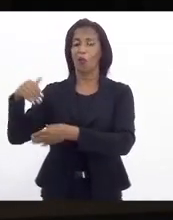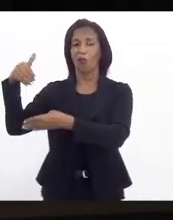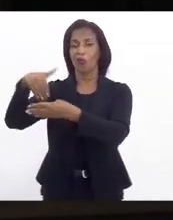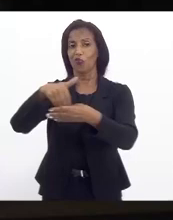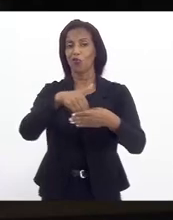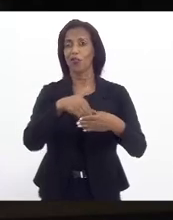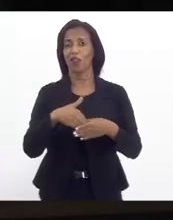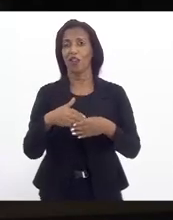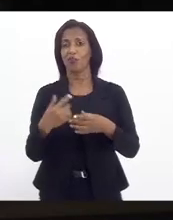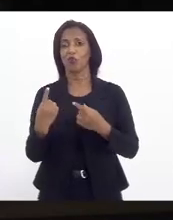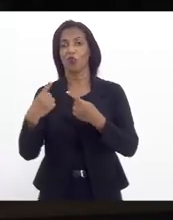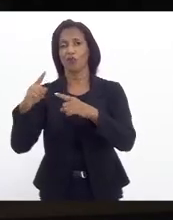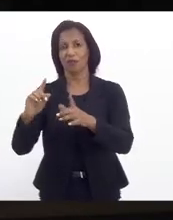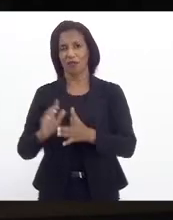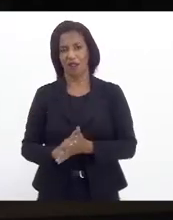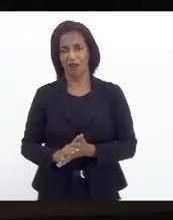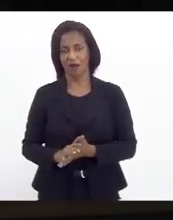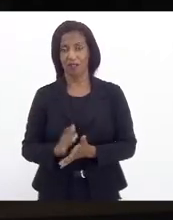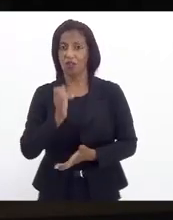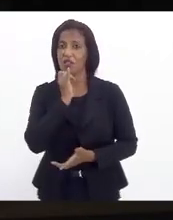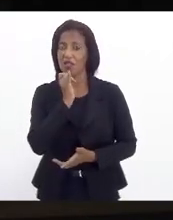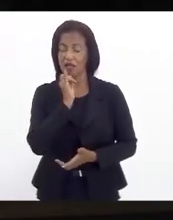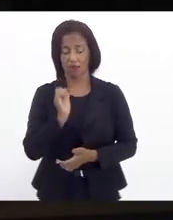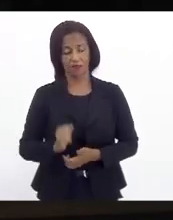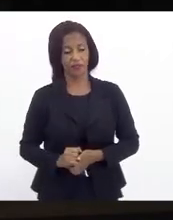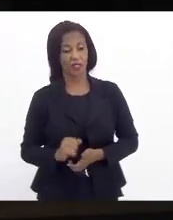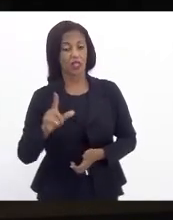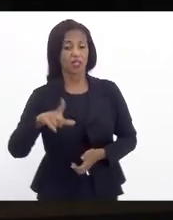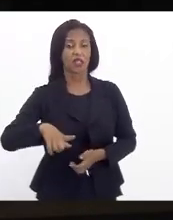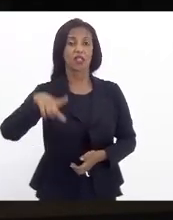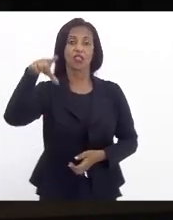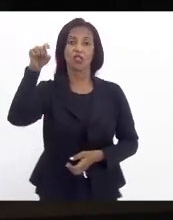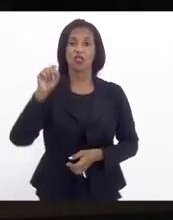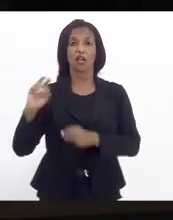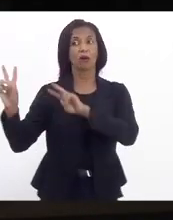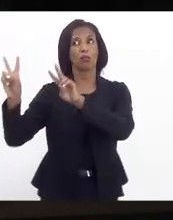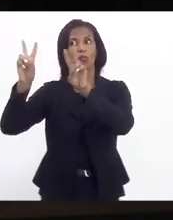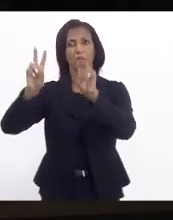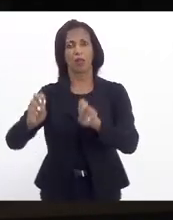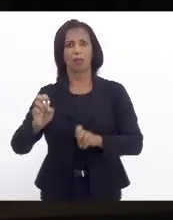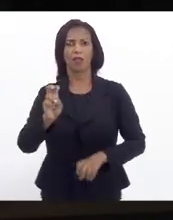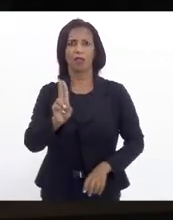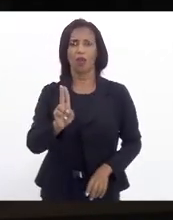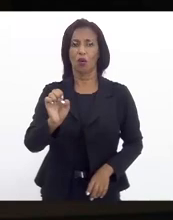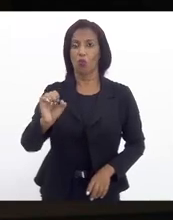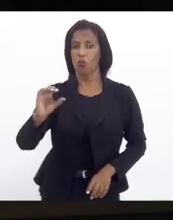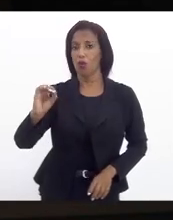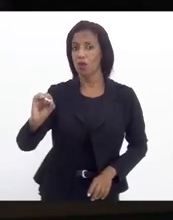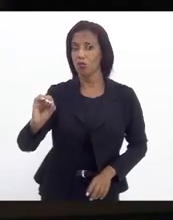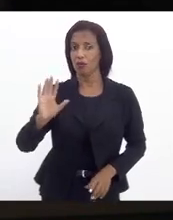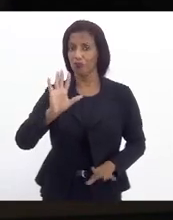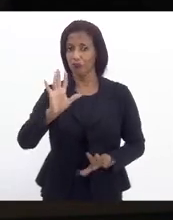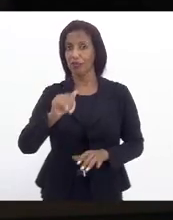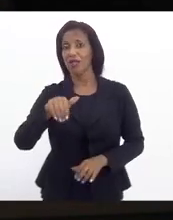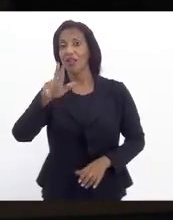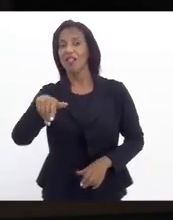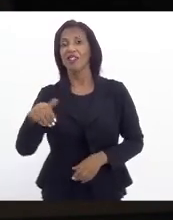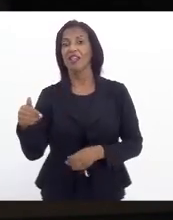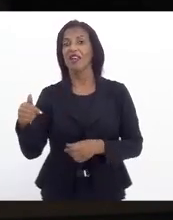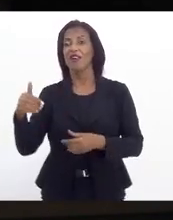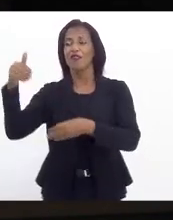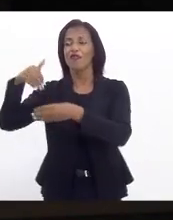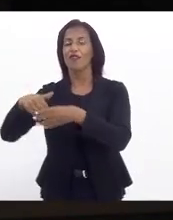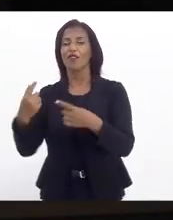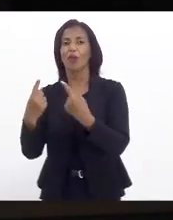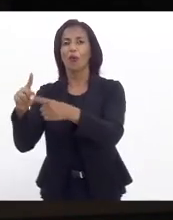contra os destaques, presidente. Então, por exemplo, se destaca uma questão como essa da UESO, um exemplo, quem votar contra